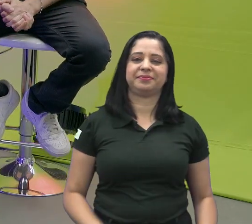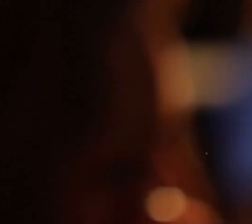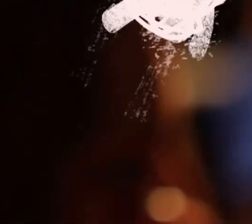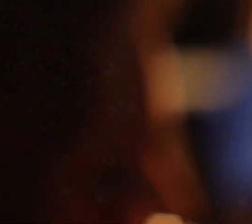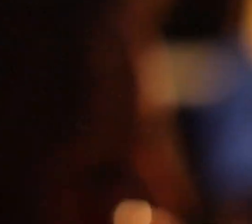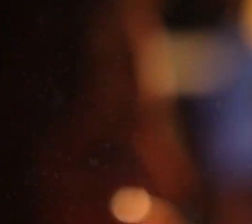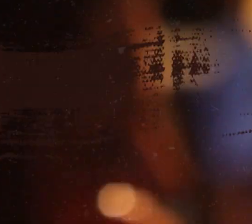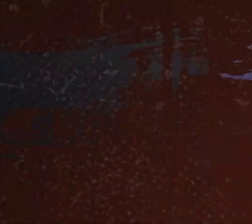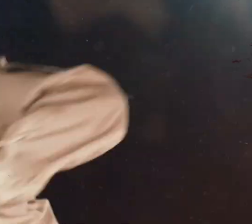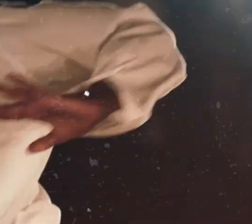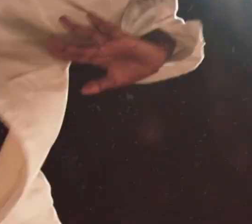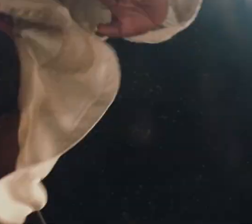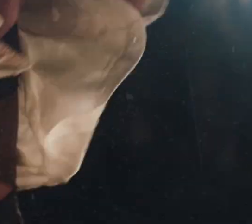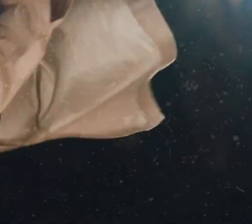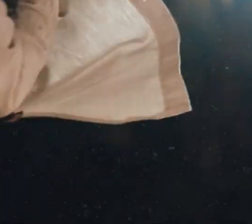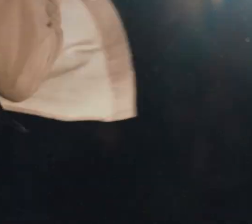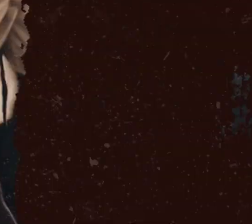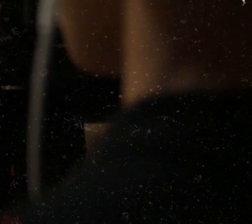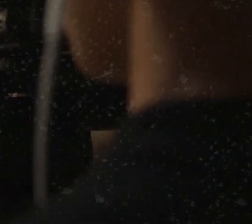aí.